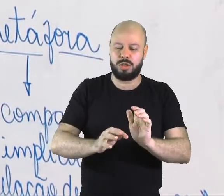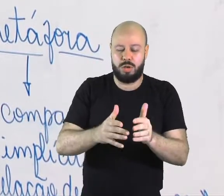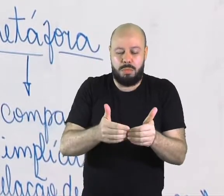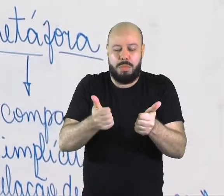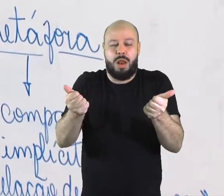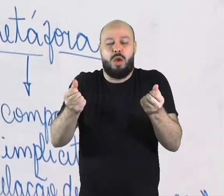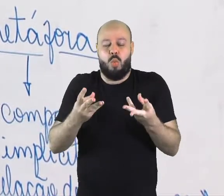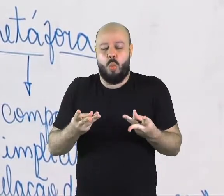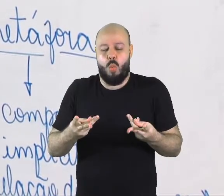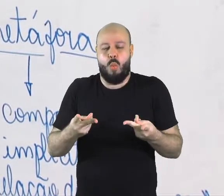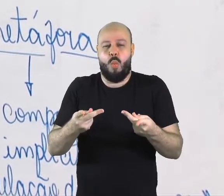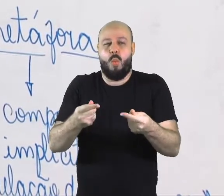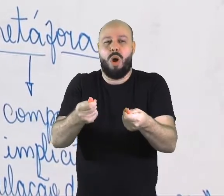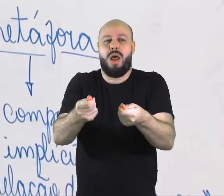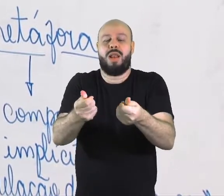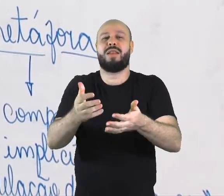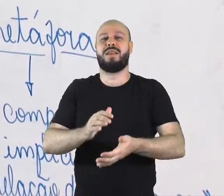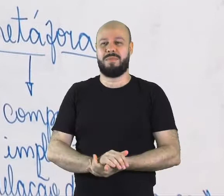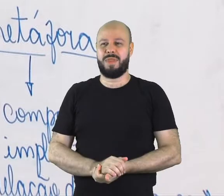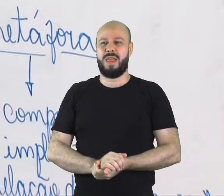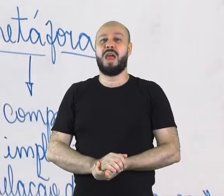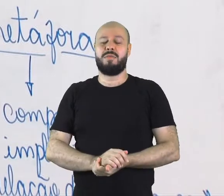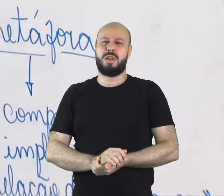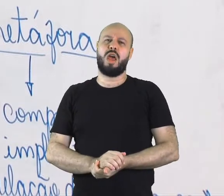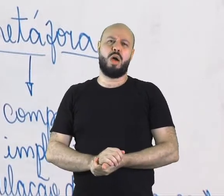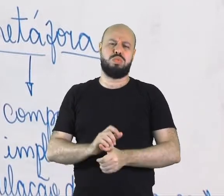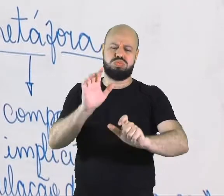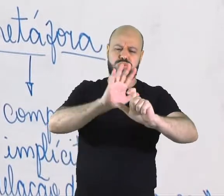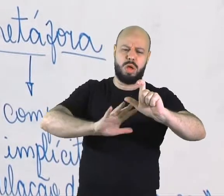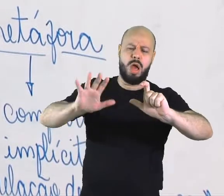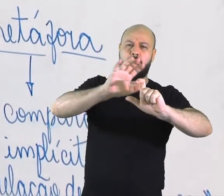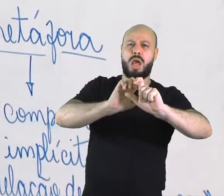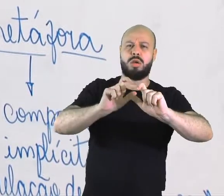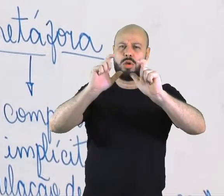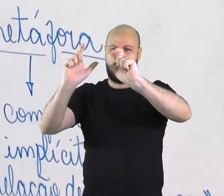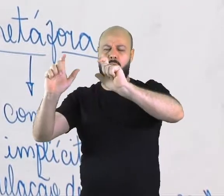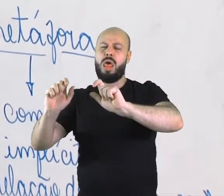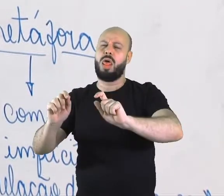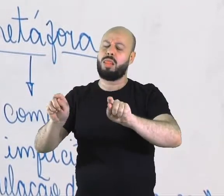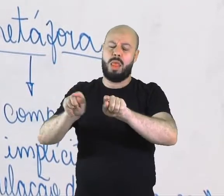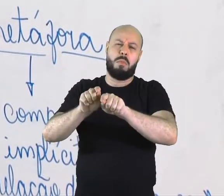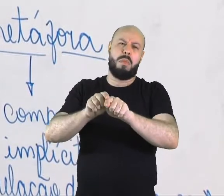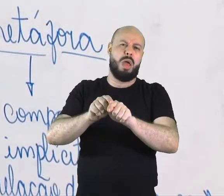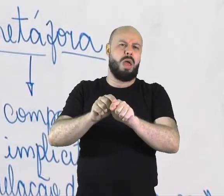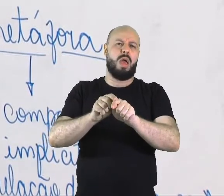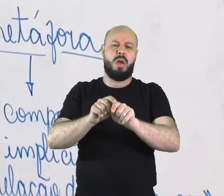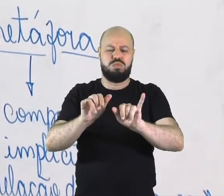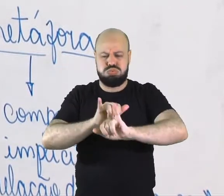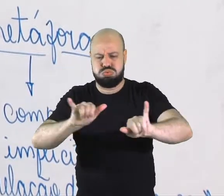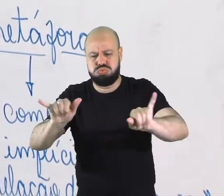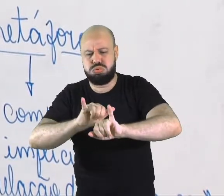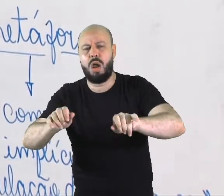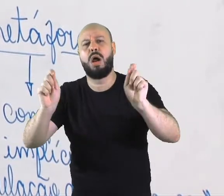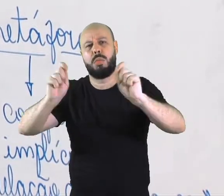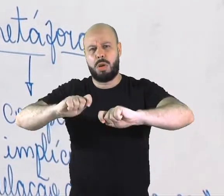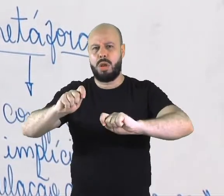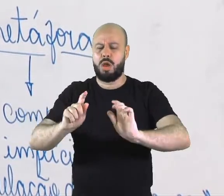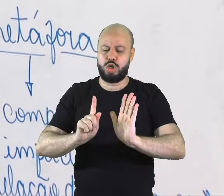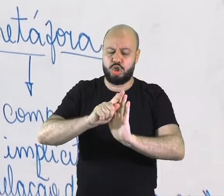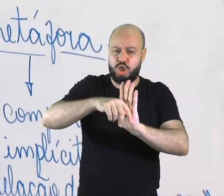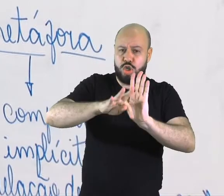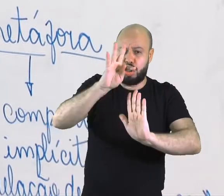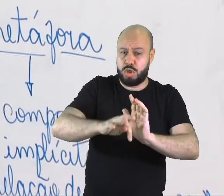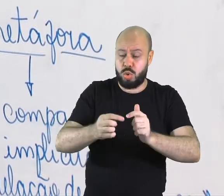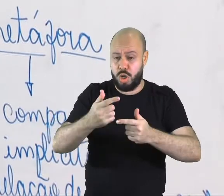Eu exemplifiquei com tirinha e charge, mas pode ser usado na publicidade também e em outros gêneros textuais.